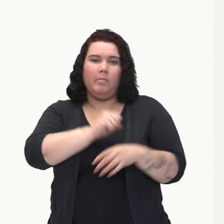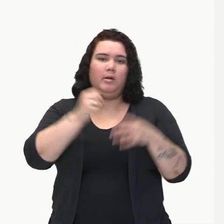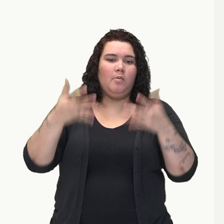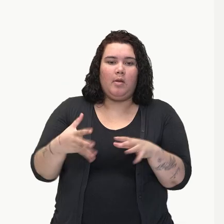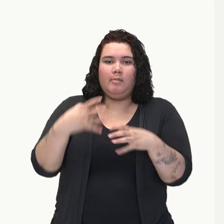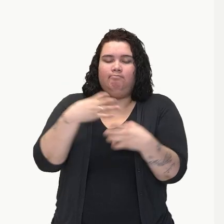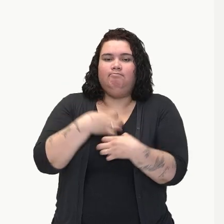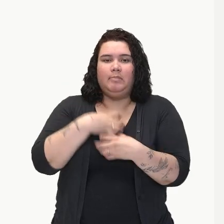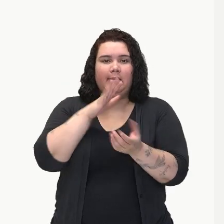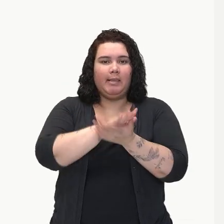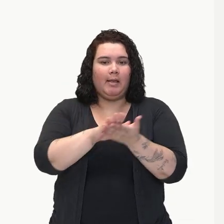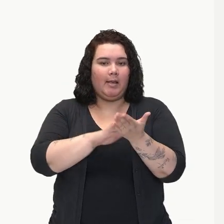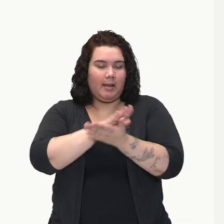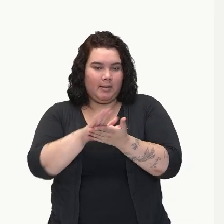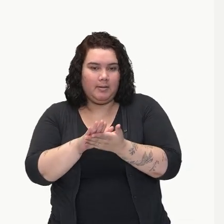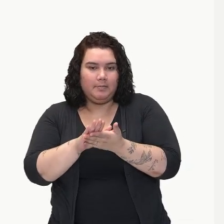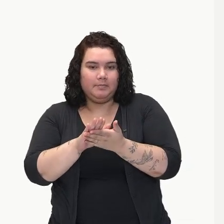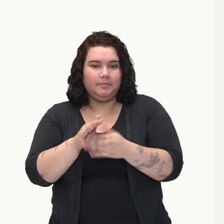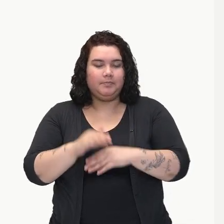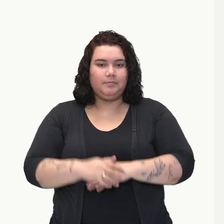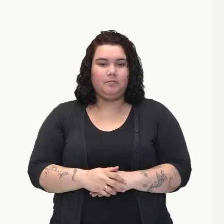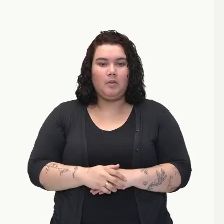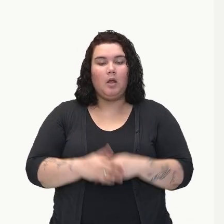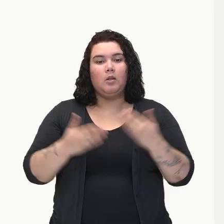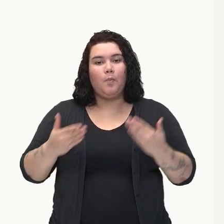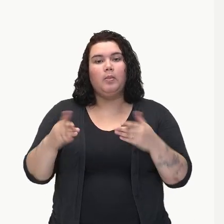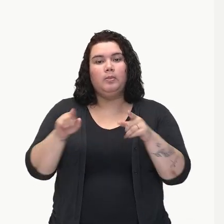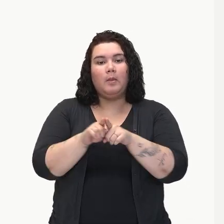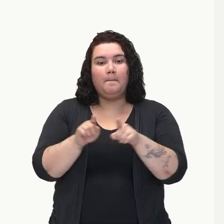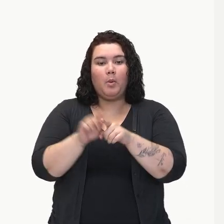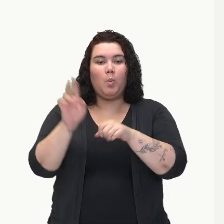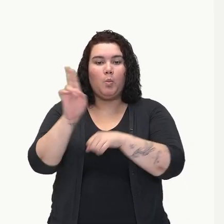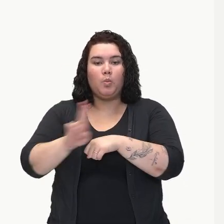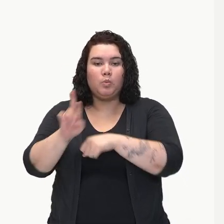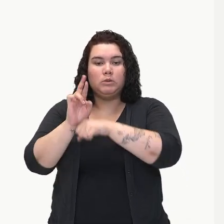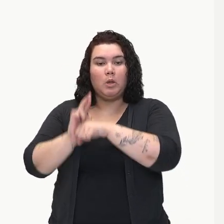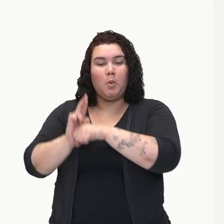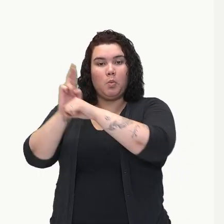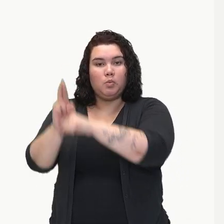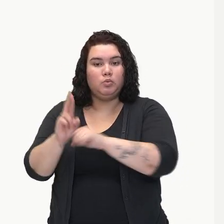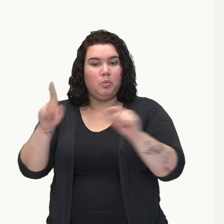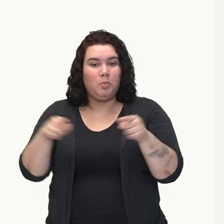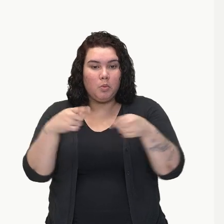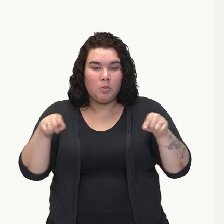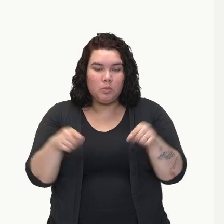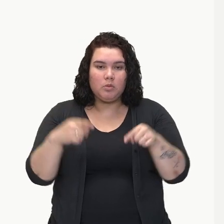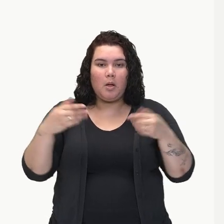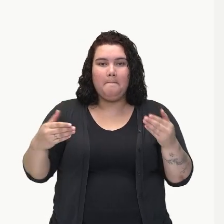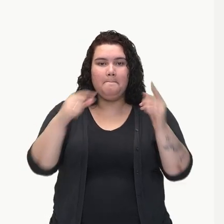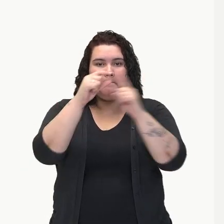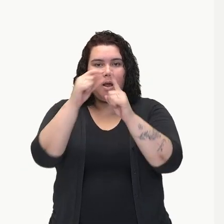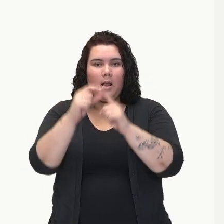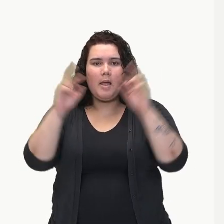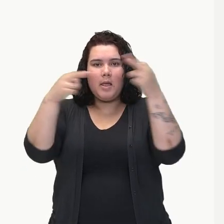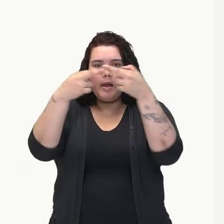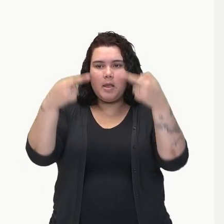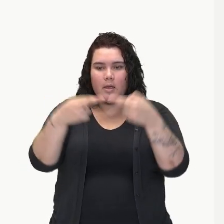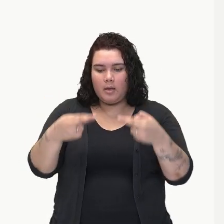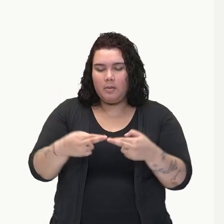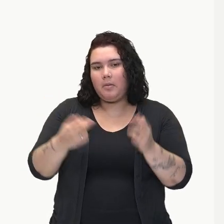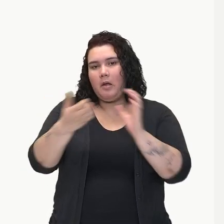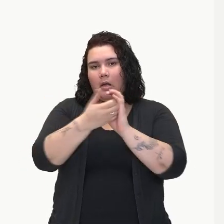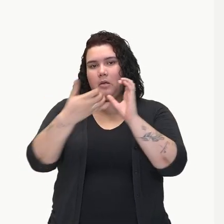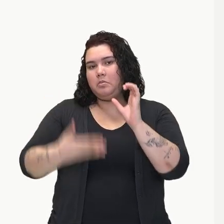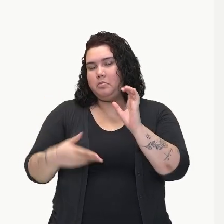A proximidade com a música, então tem recursos musicais como a sonoridade das palavras, as rimas também são um aspecto